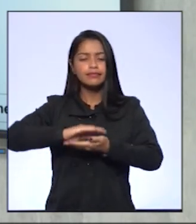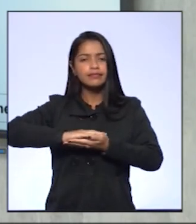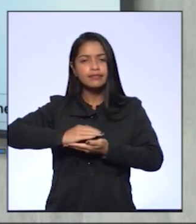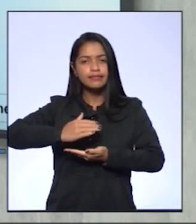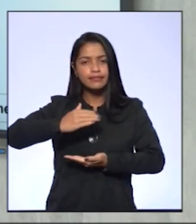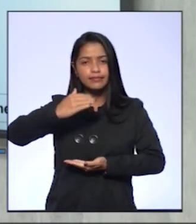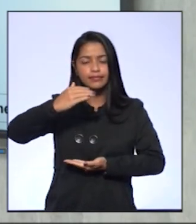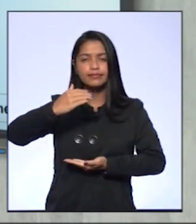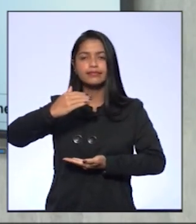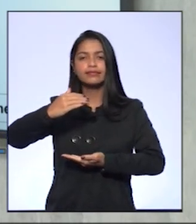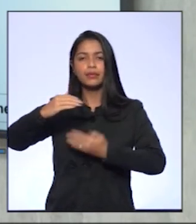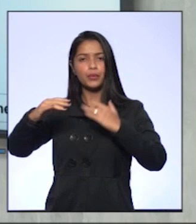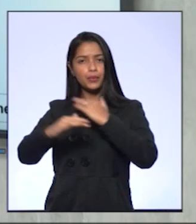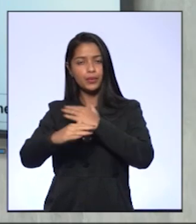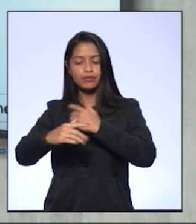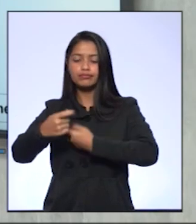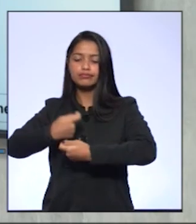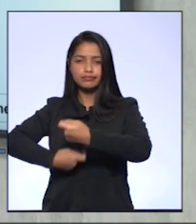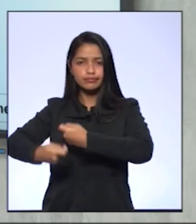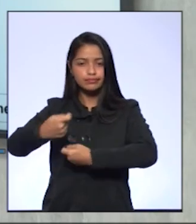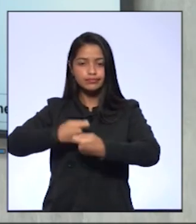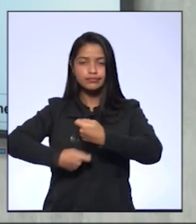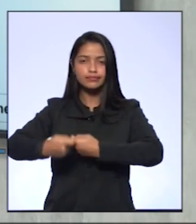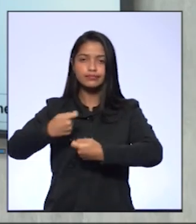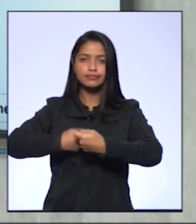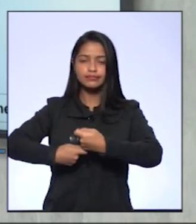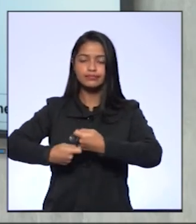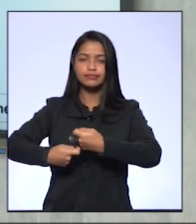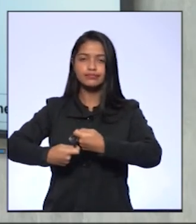Renascimento urbano comercial